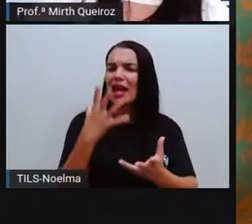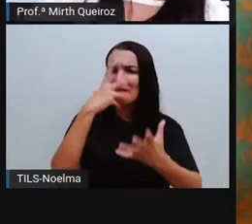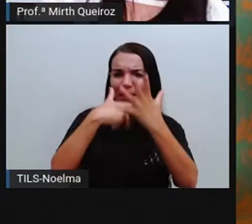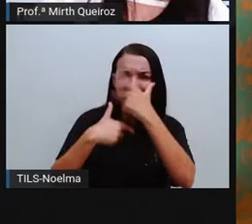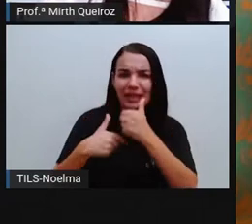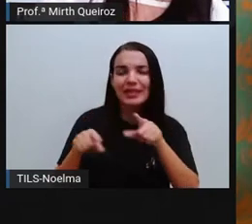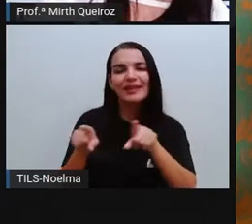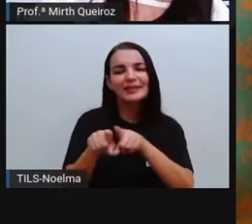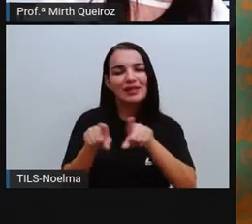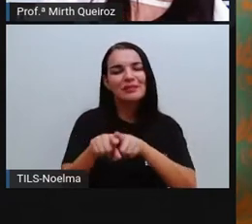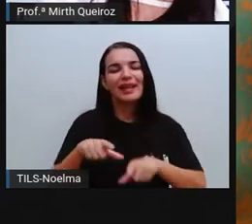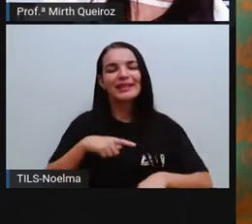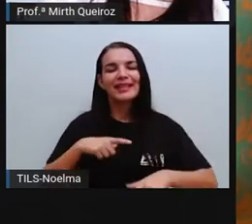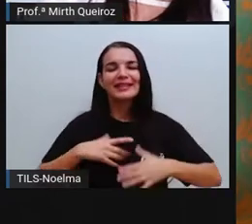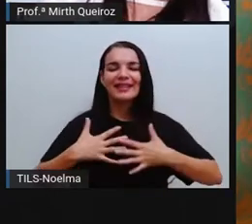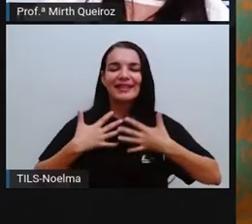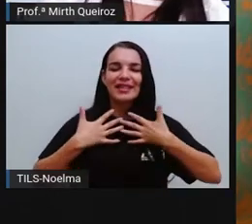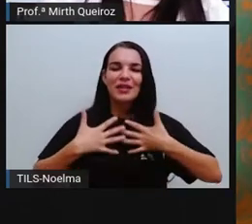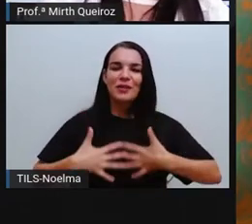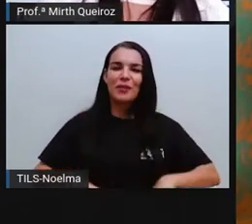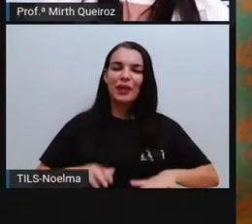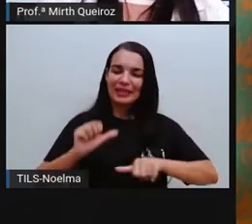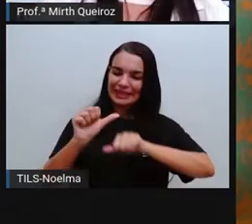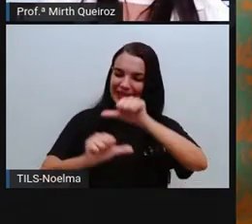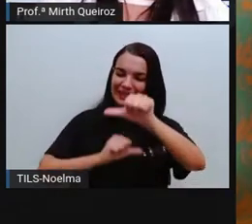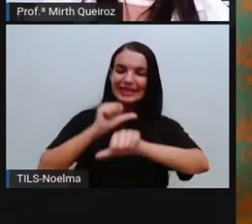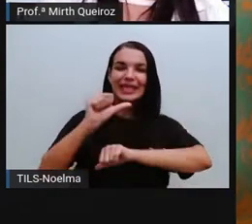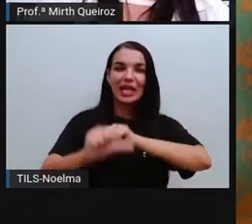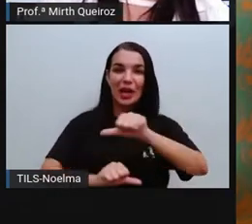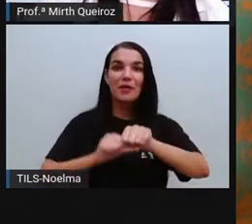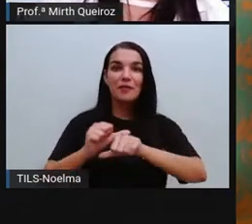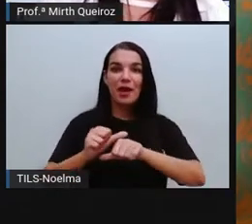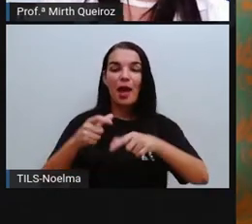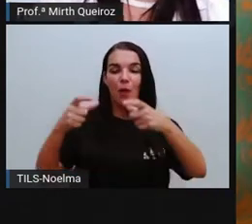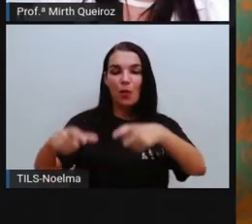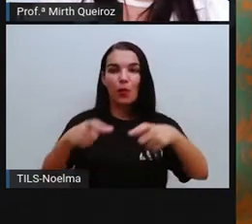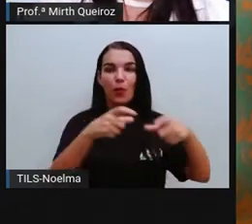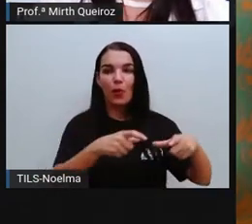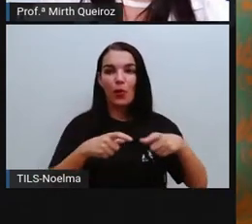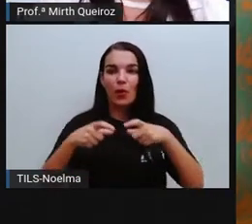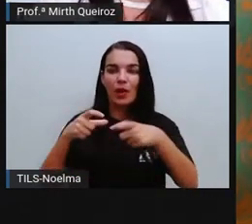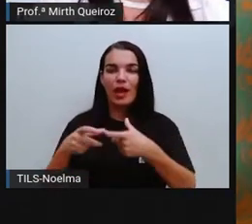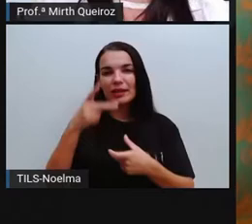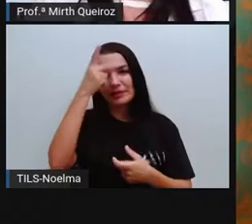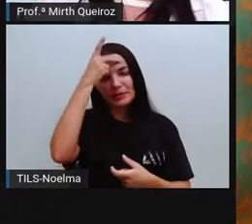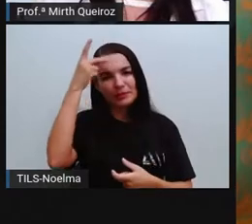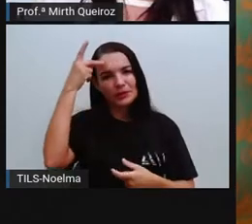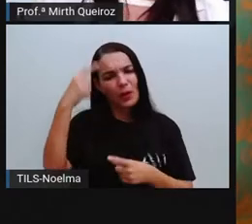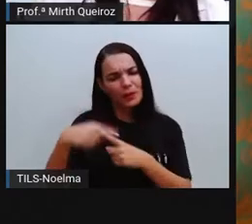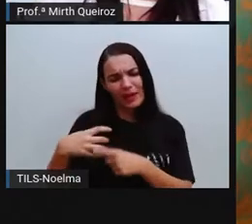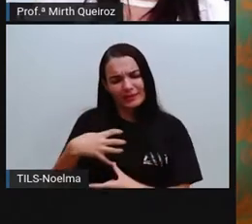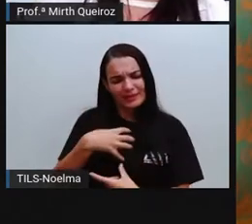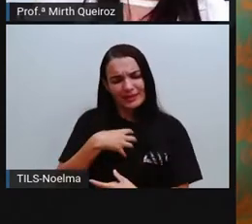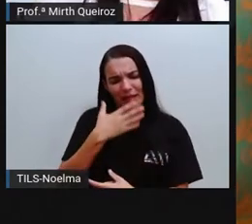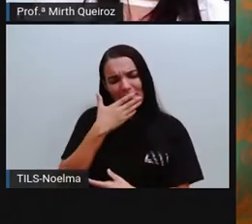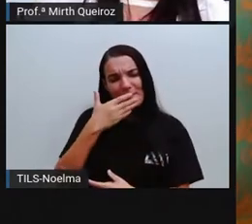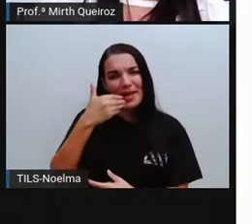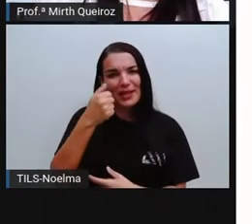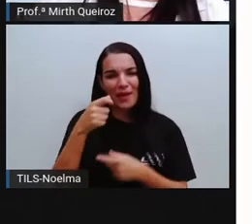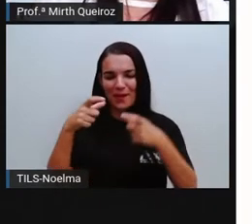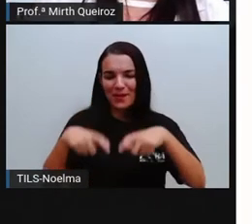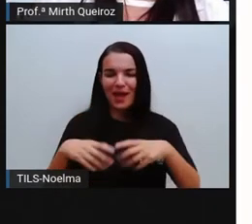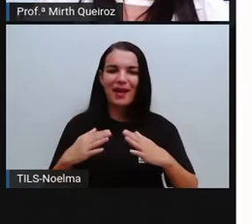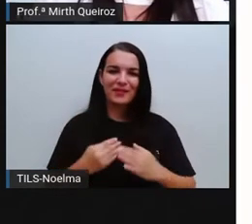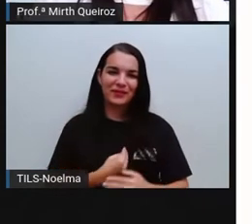beleza, ela, de certa forma, também transforma até a vida interior dessas pessoas, né? Para que elas se sintam melhor no lugar onde